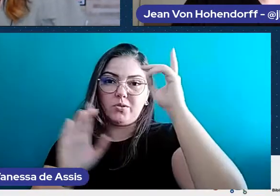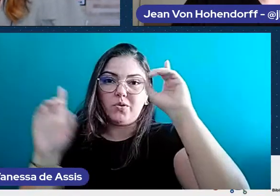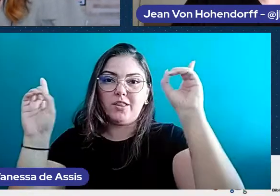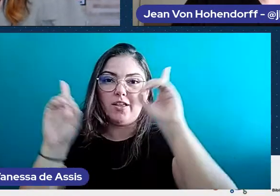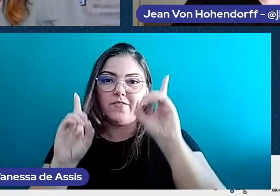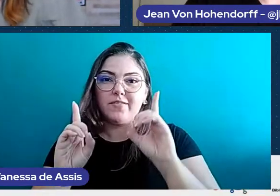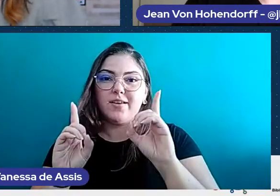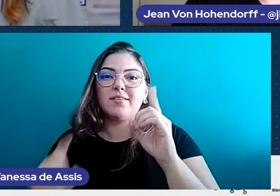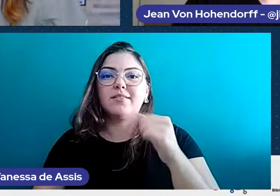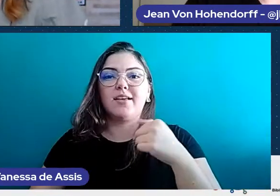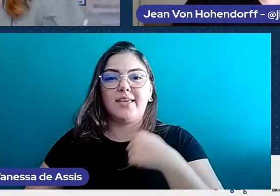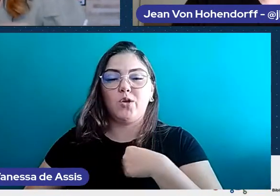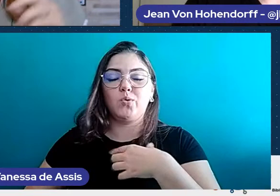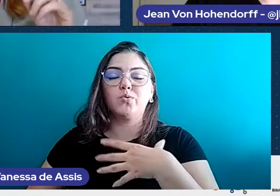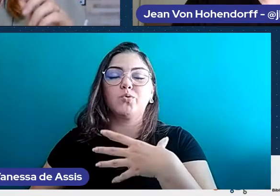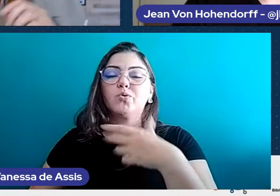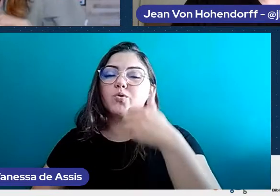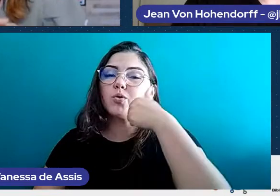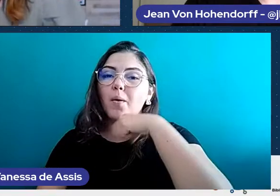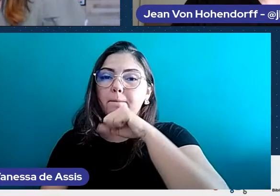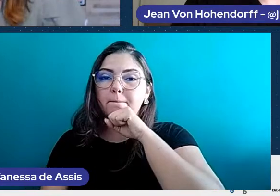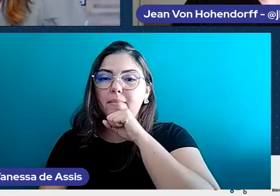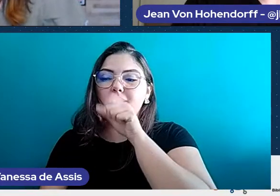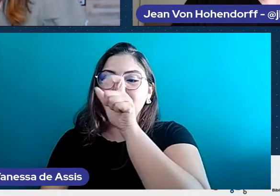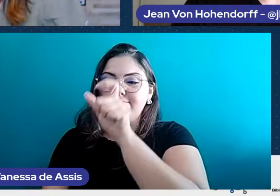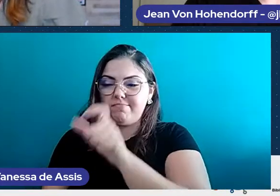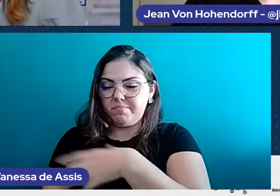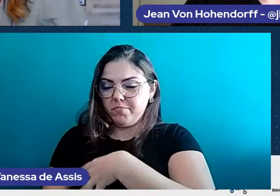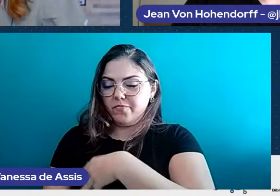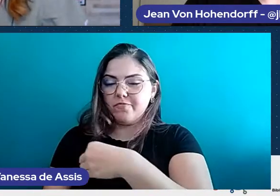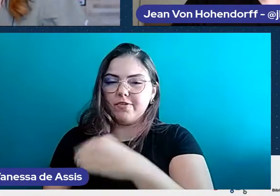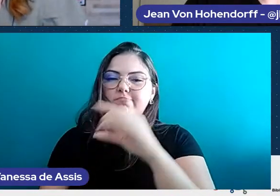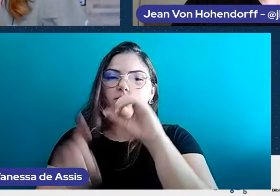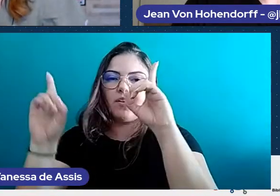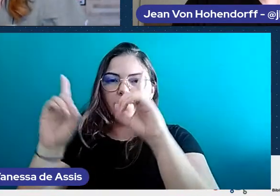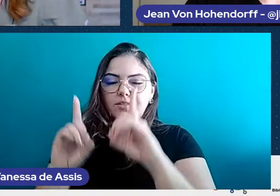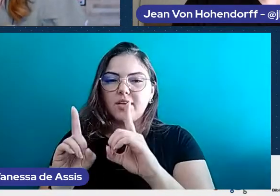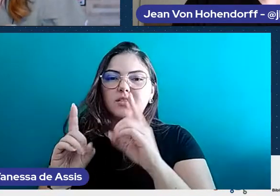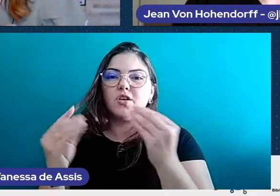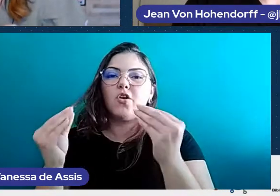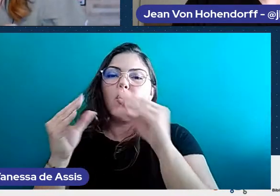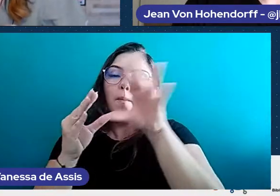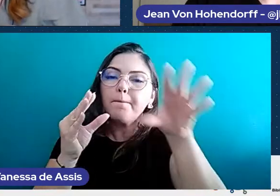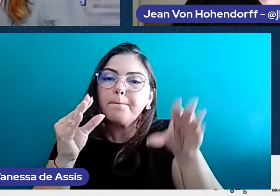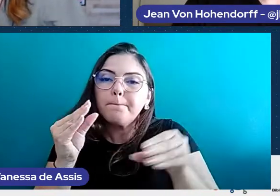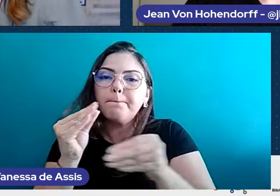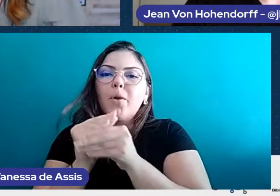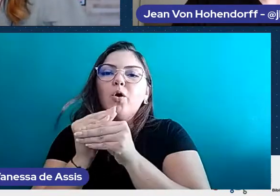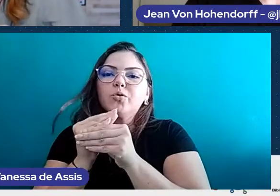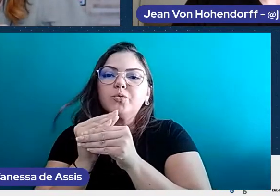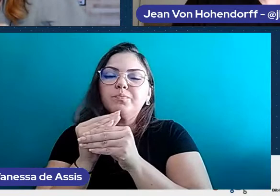com deficiência, eu também adicionaria aí mais uma coisa, né, que é aí nesse grupo